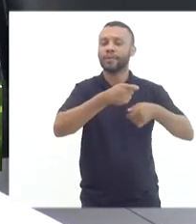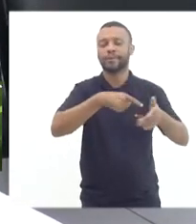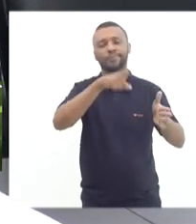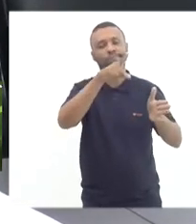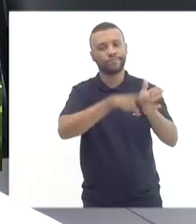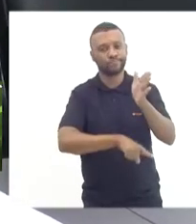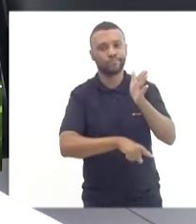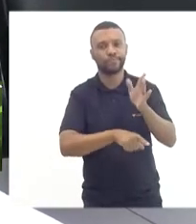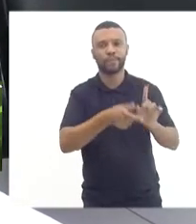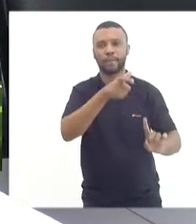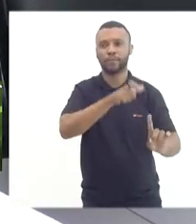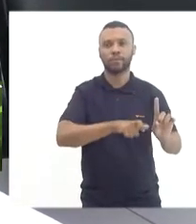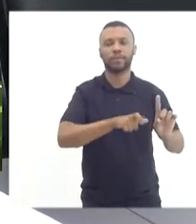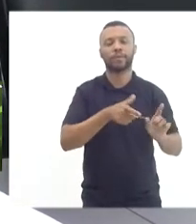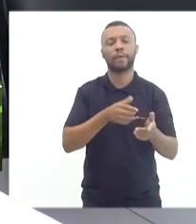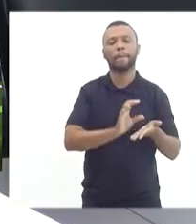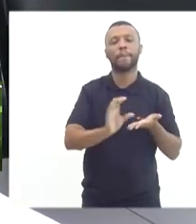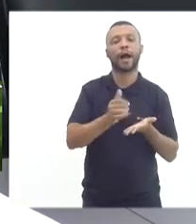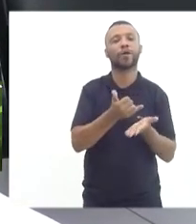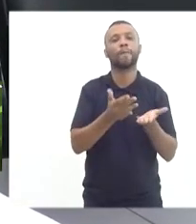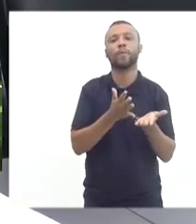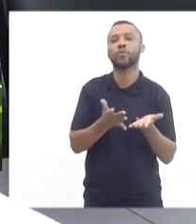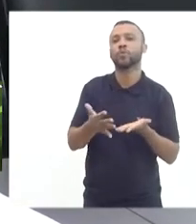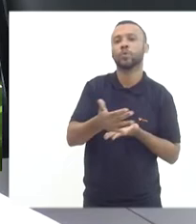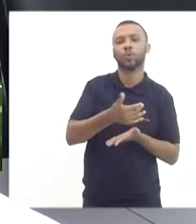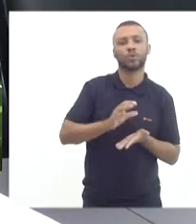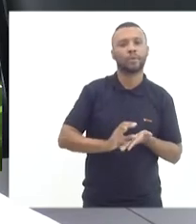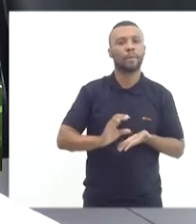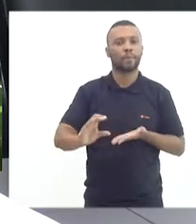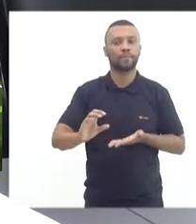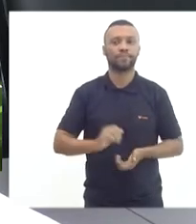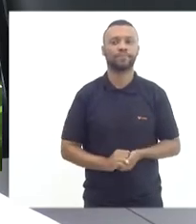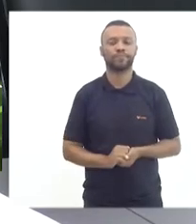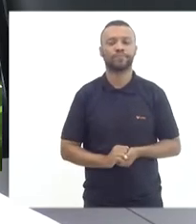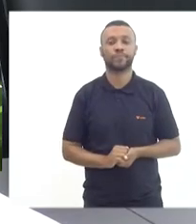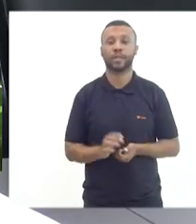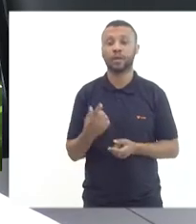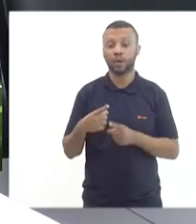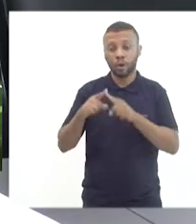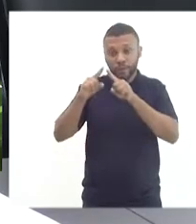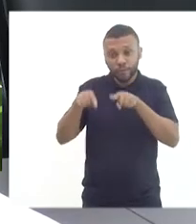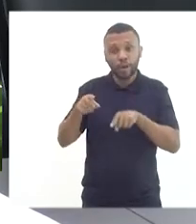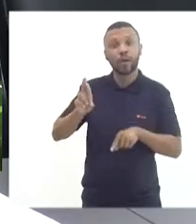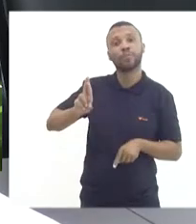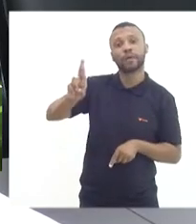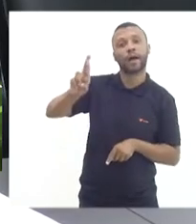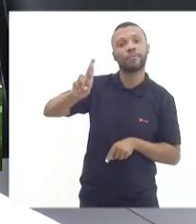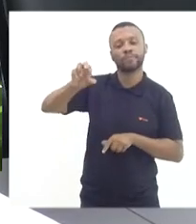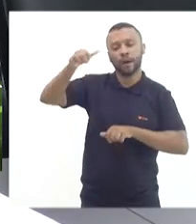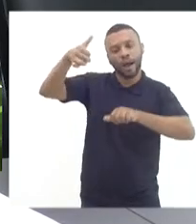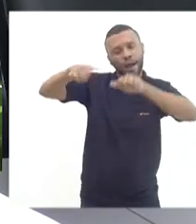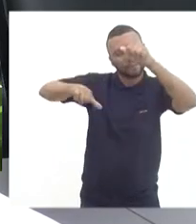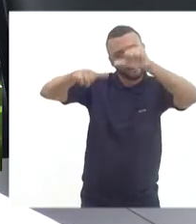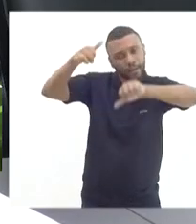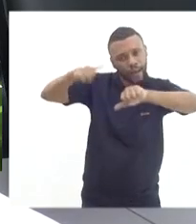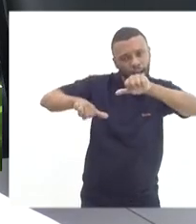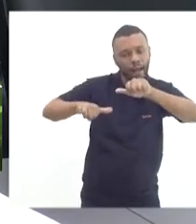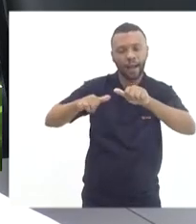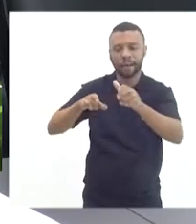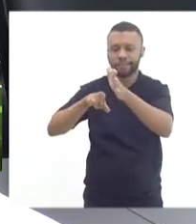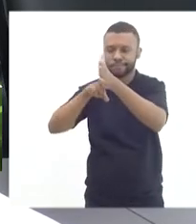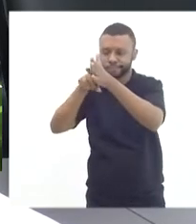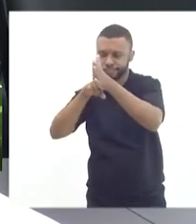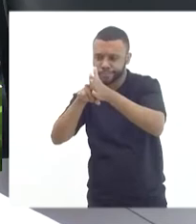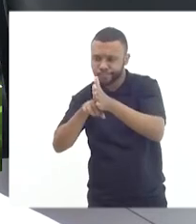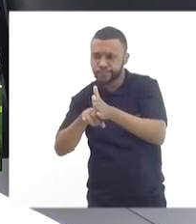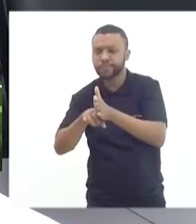E isso para o servidor responsável pela, vamos dizer assim, por avaliar e verificar a conformidade